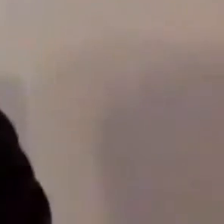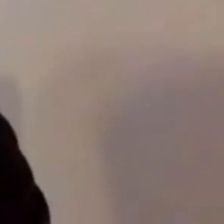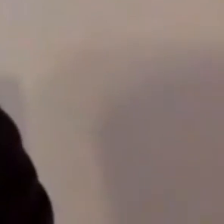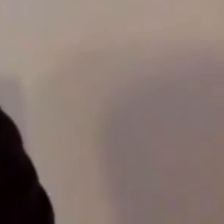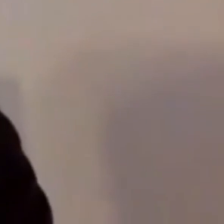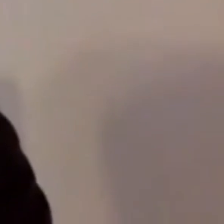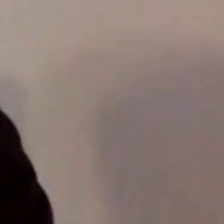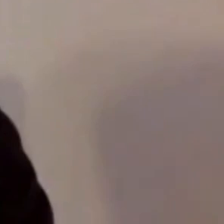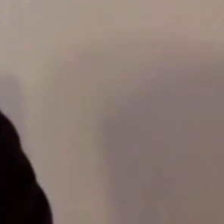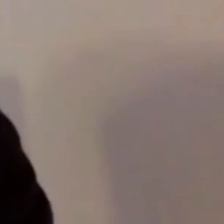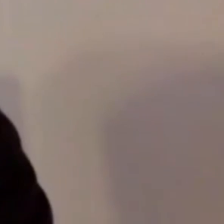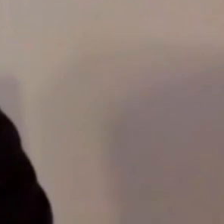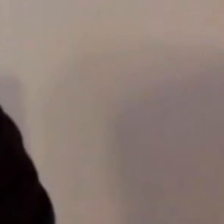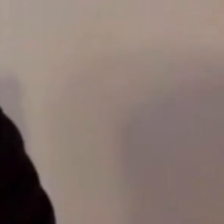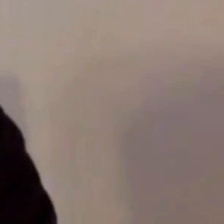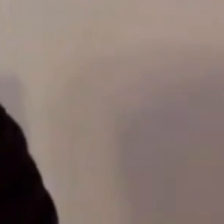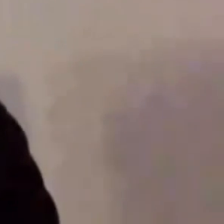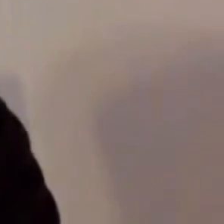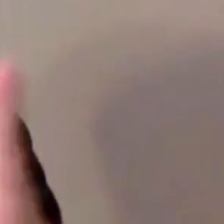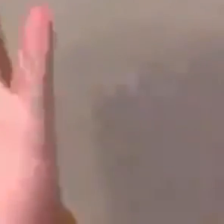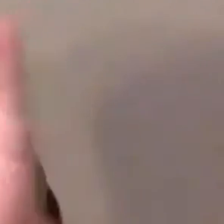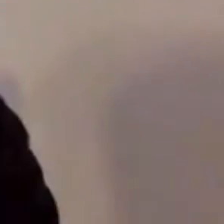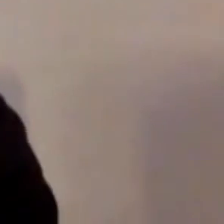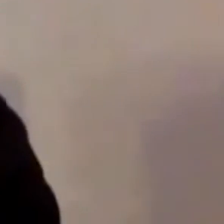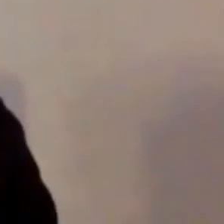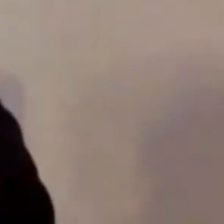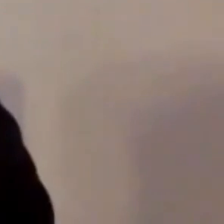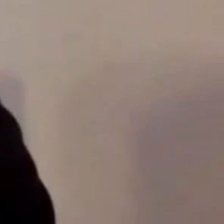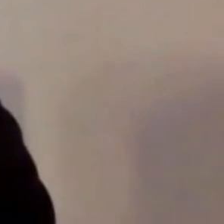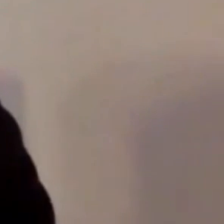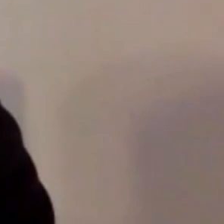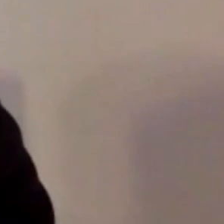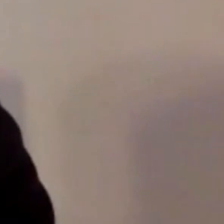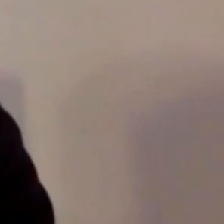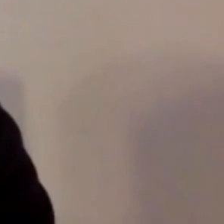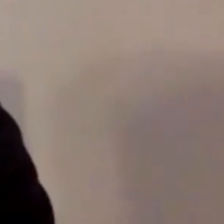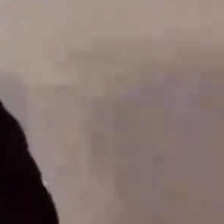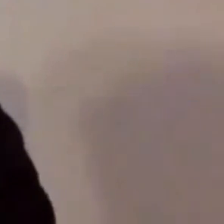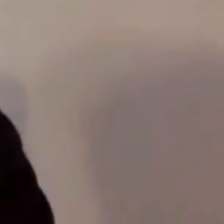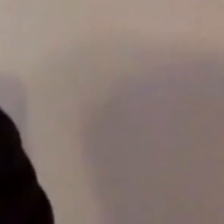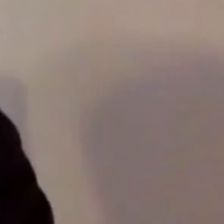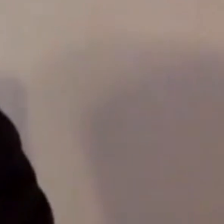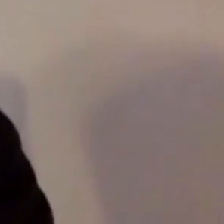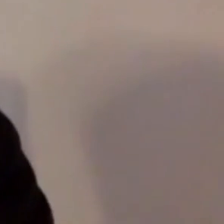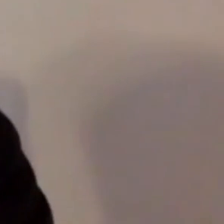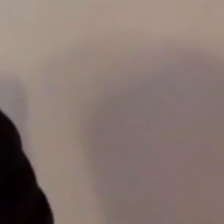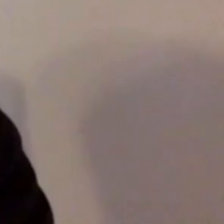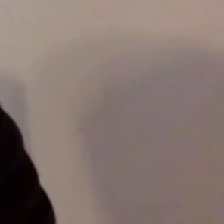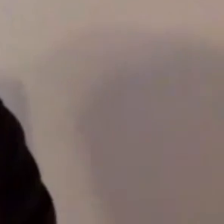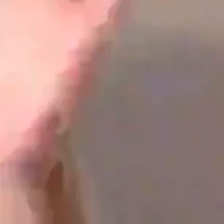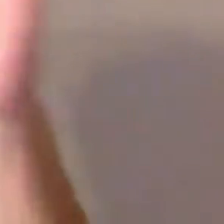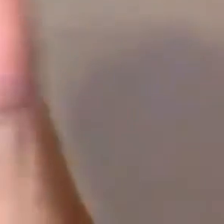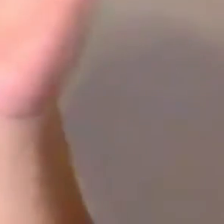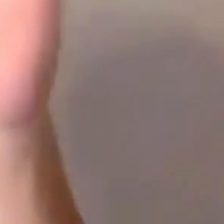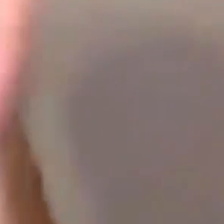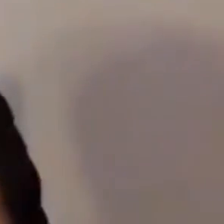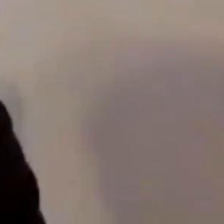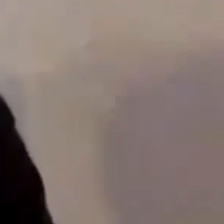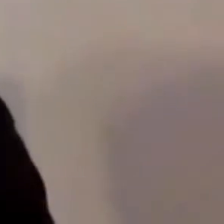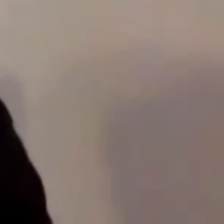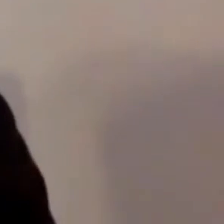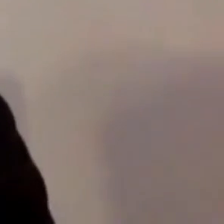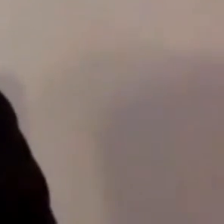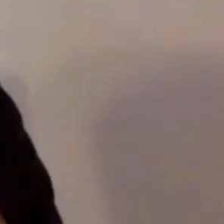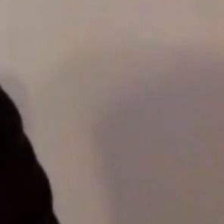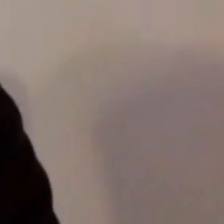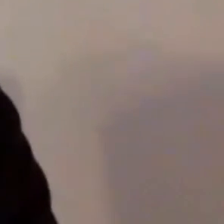um jeito de fazer eles responderem, tá bom? Muito obrigado, viu, gente? Obrigada, Kay. Obrigada, Tchau, Ken. tchau. Obrigada, gente. Obrigadão. Muito legal